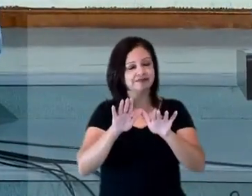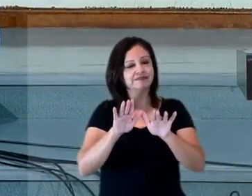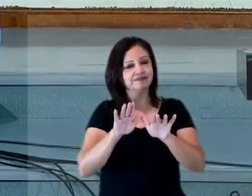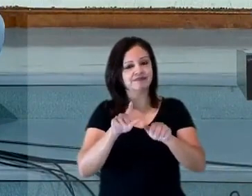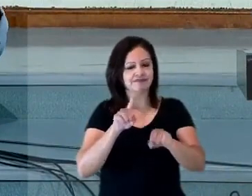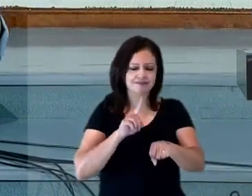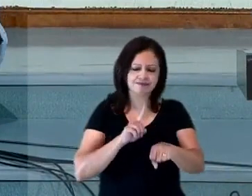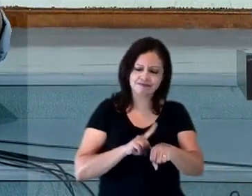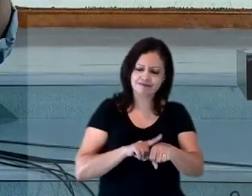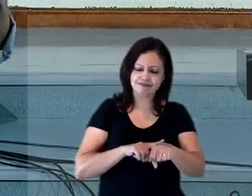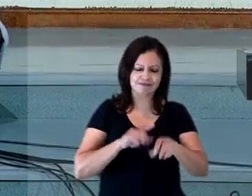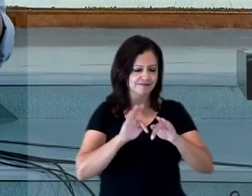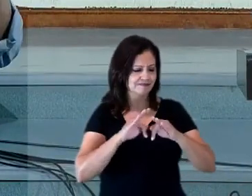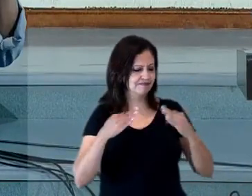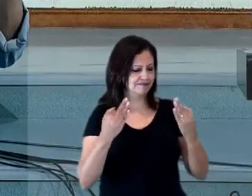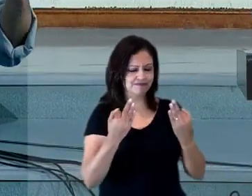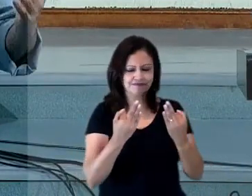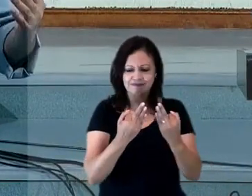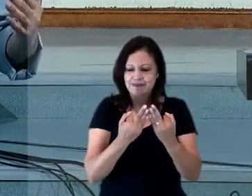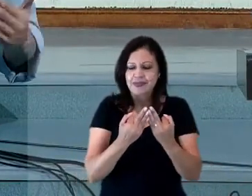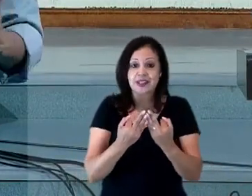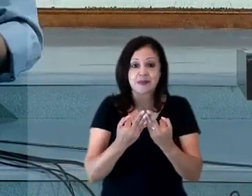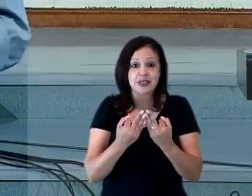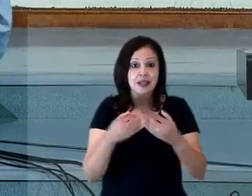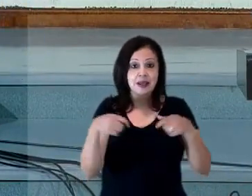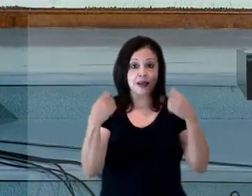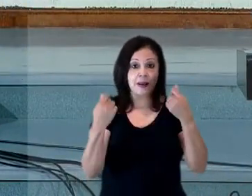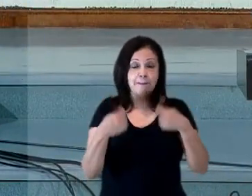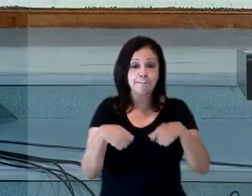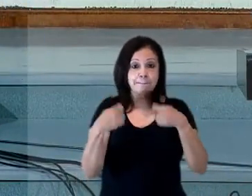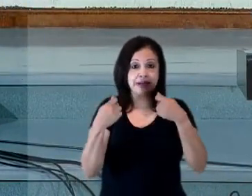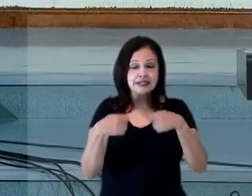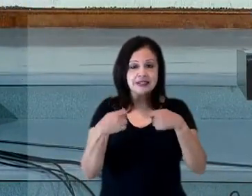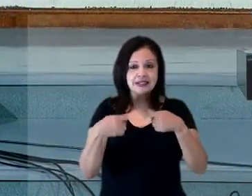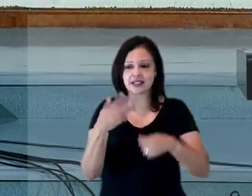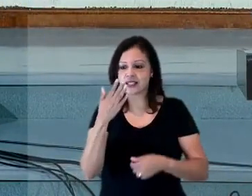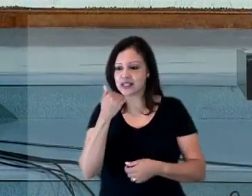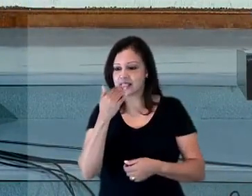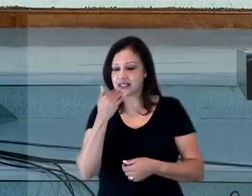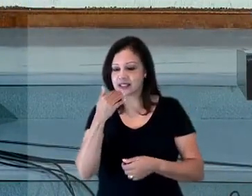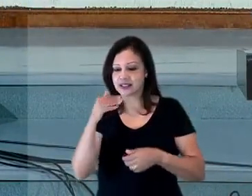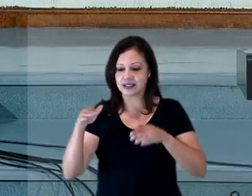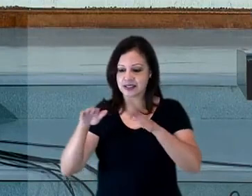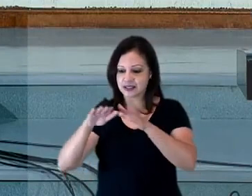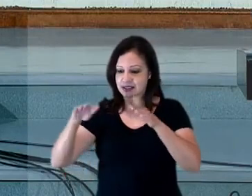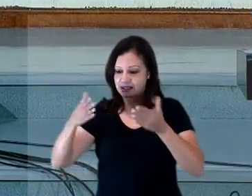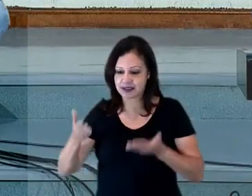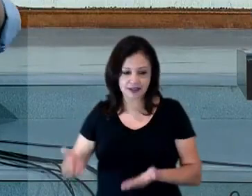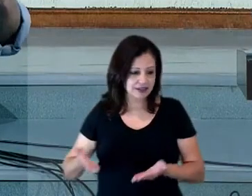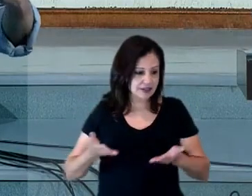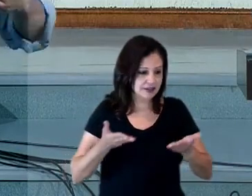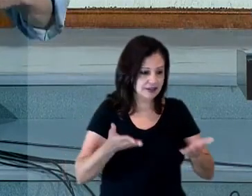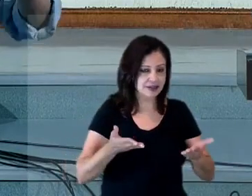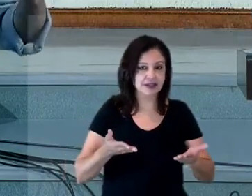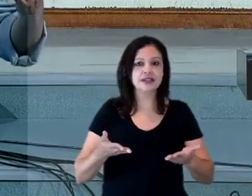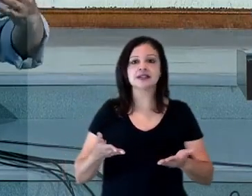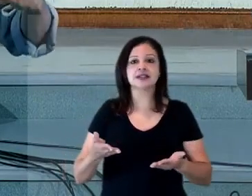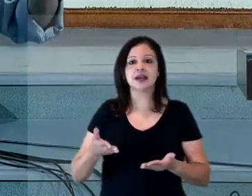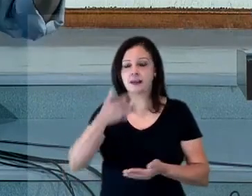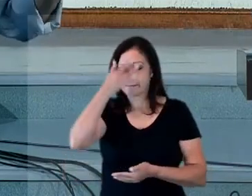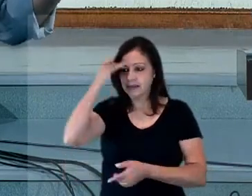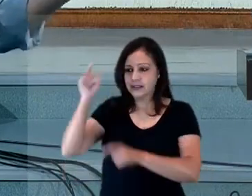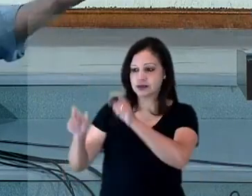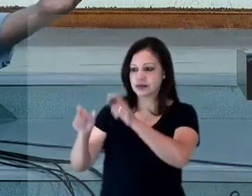E são famílias que são atendidas com cestas básicas, são missionários aí atendidos, sustentados ao redor do mundo, e são também